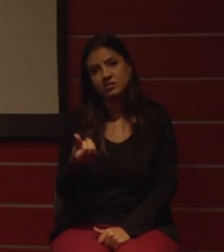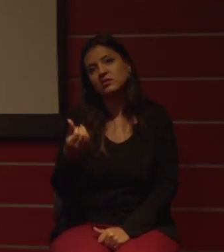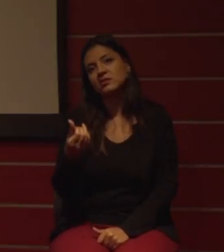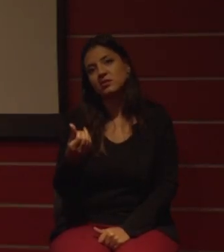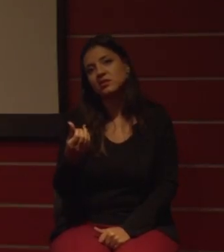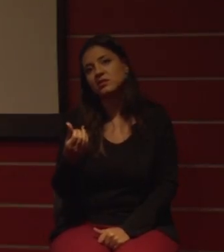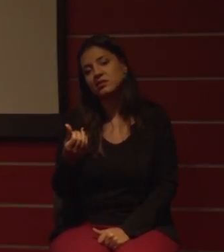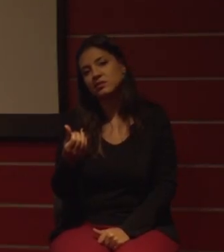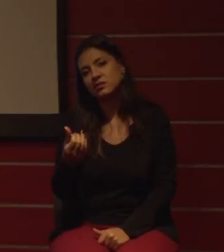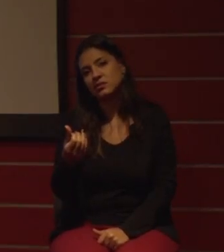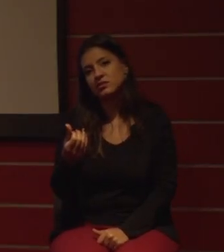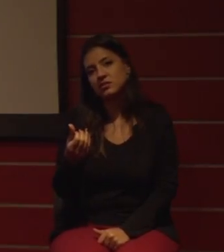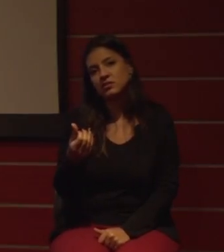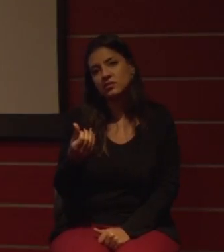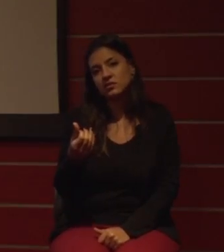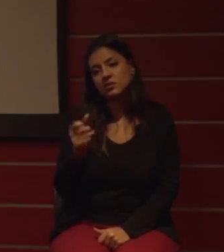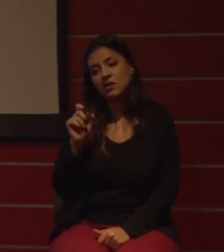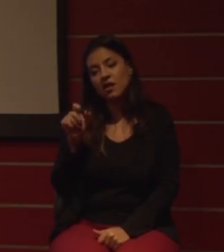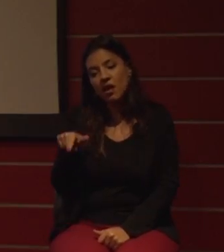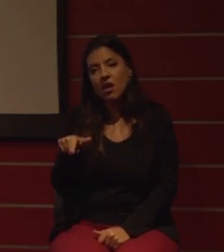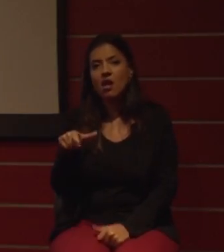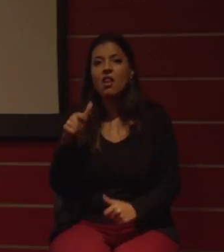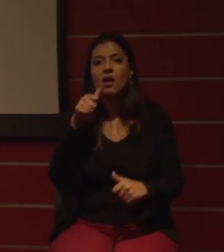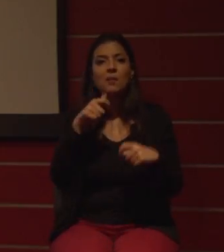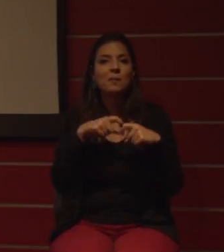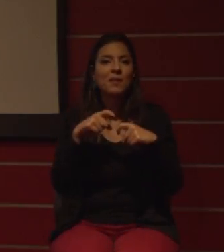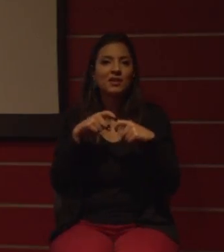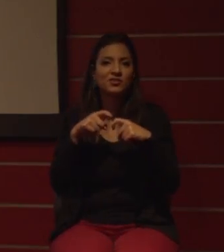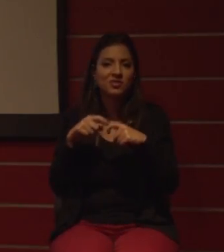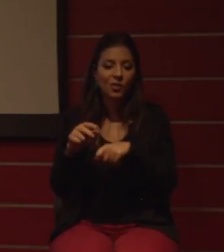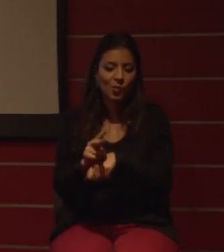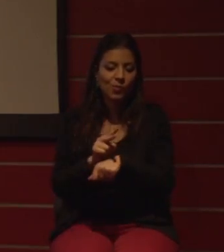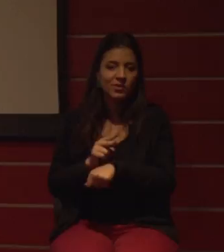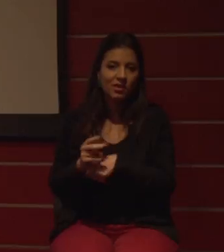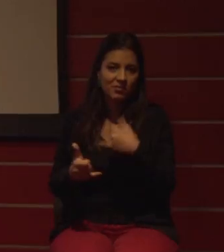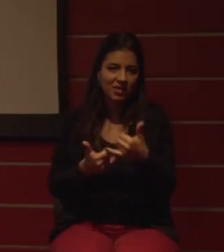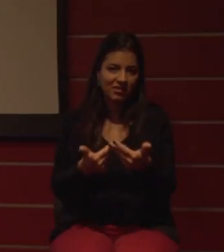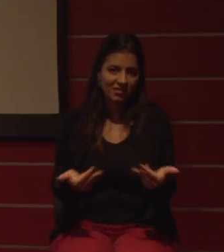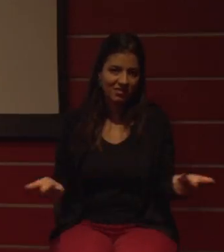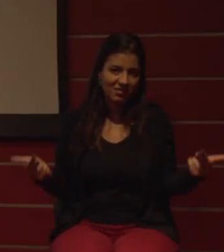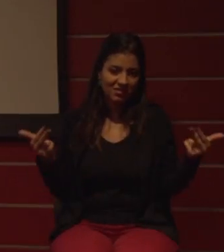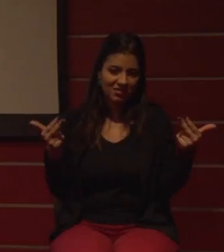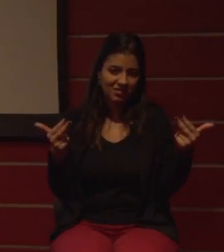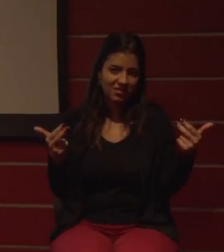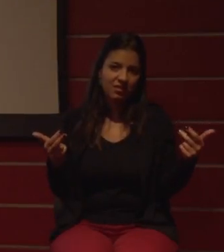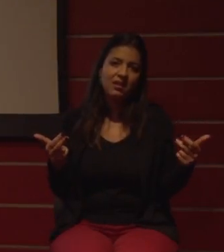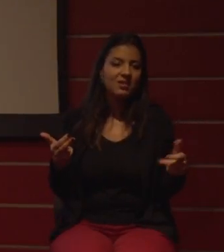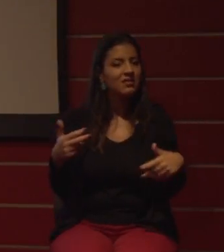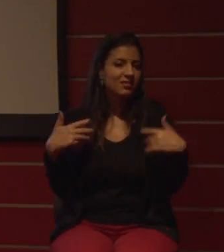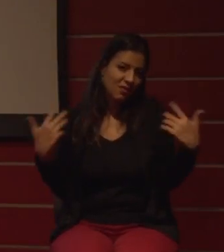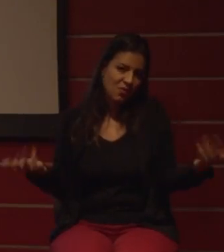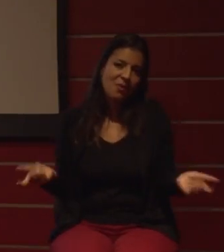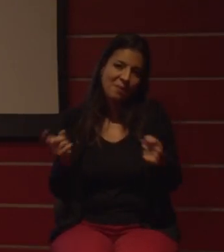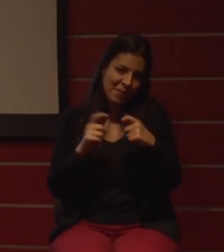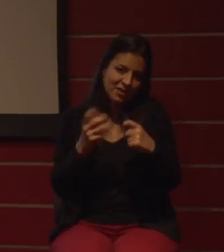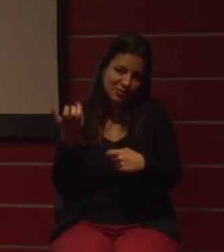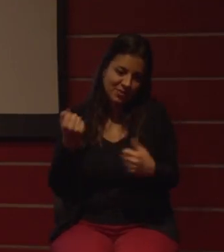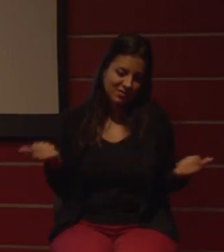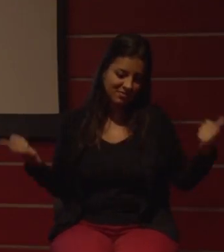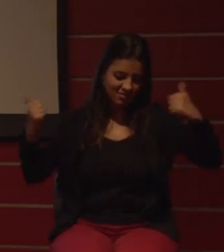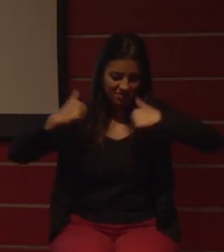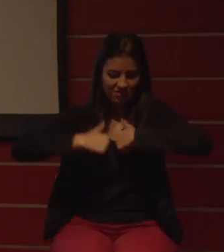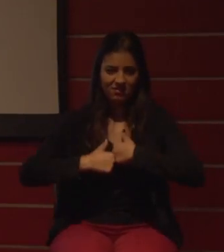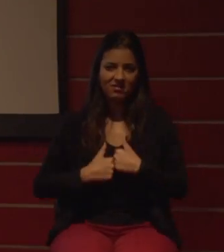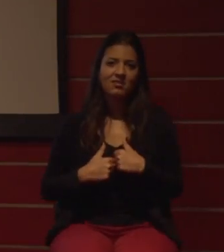anos que ela é a médica dos brinquedos Então os brin ela se veste de médica e eu acho que isso